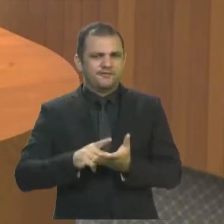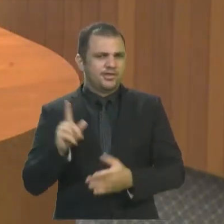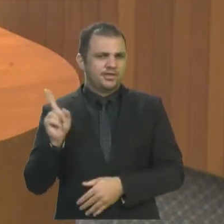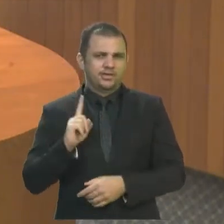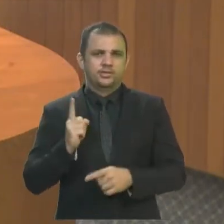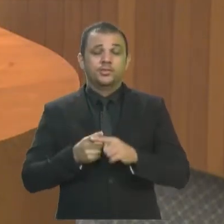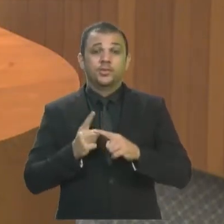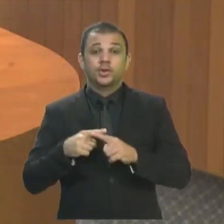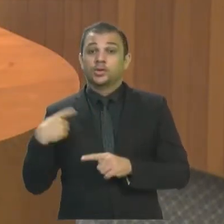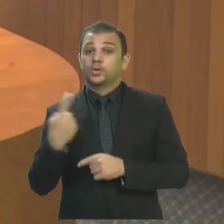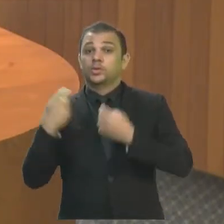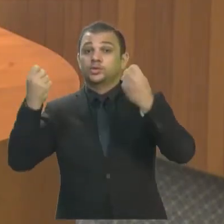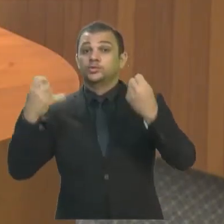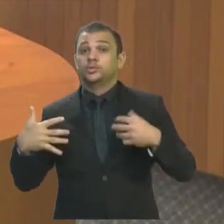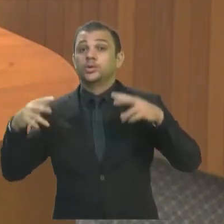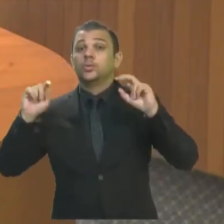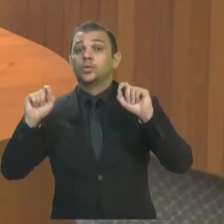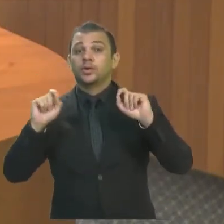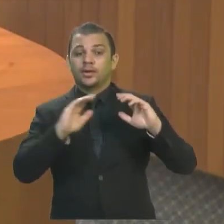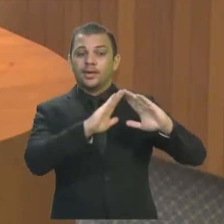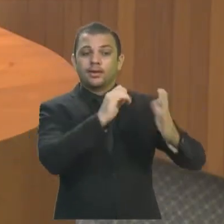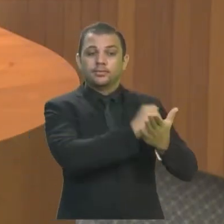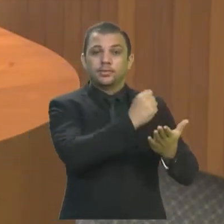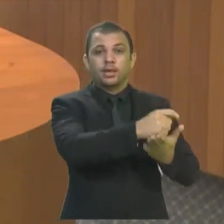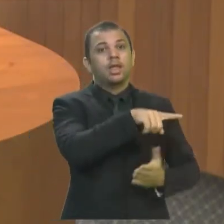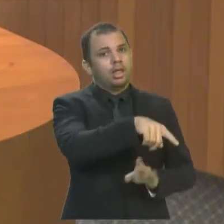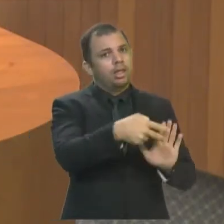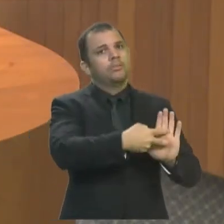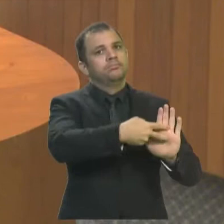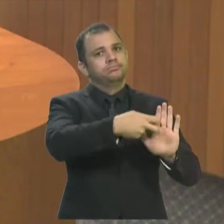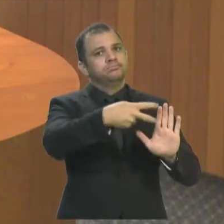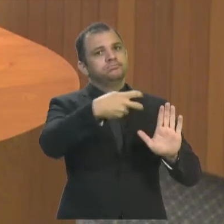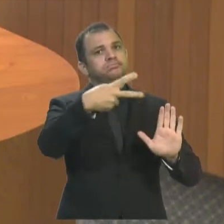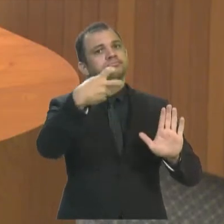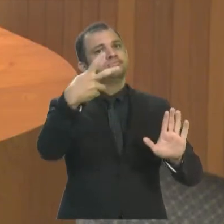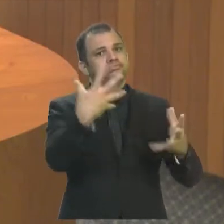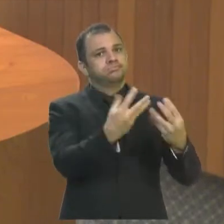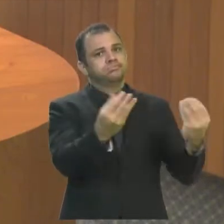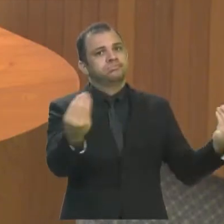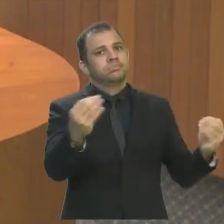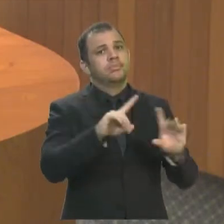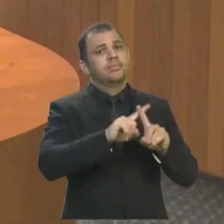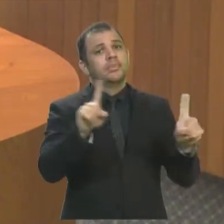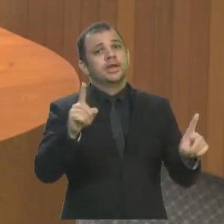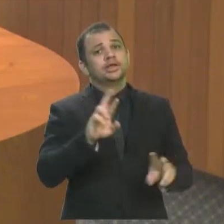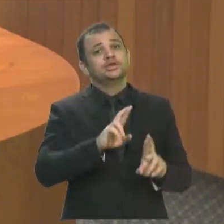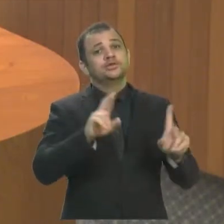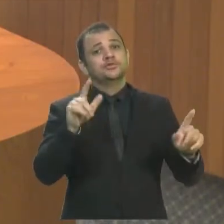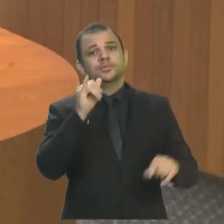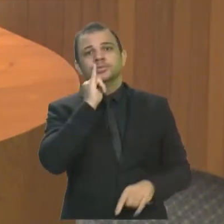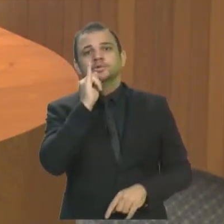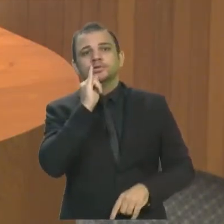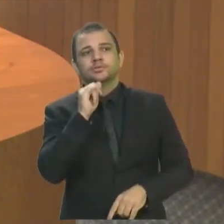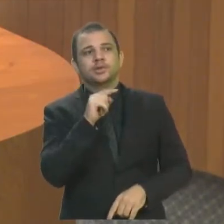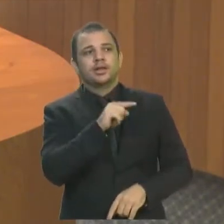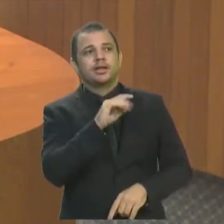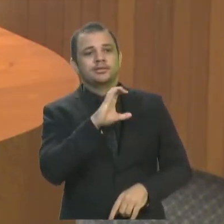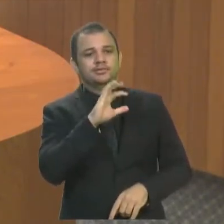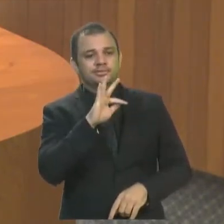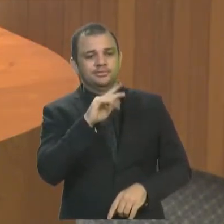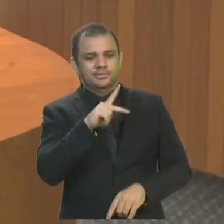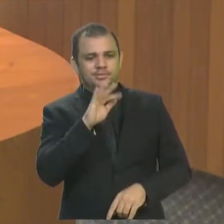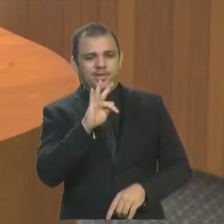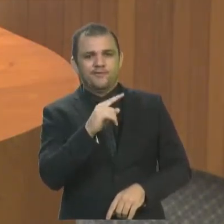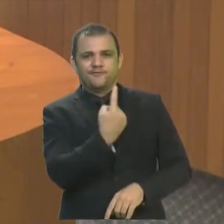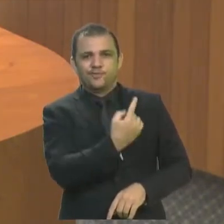sobre a questão dos cartórios que têm grandes lucros. Nada justifica um CPF simples receber R$1,5 milhão